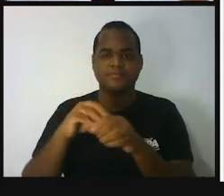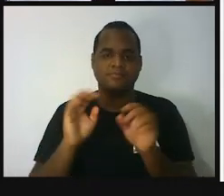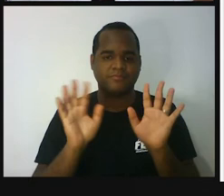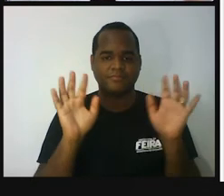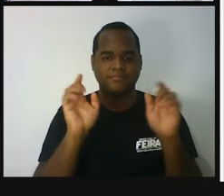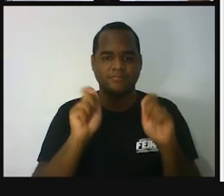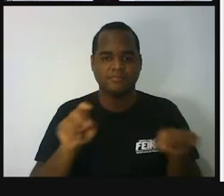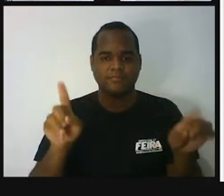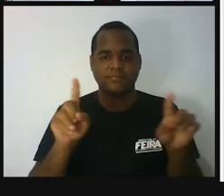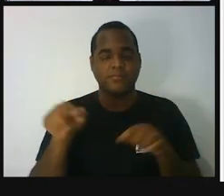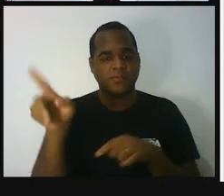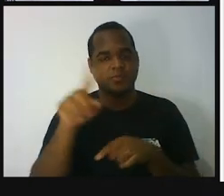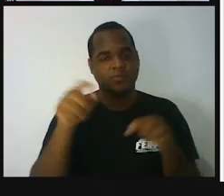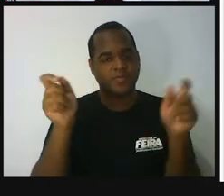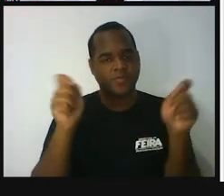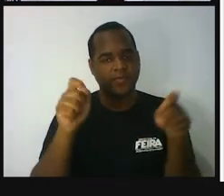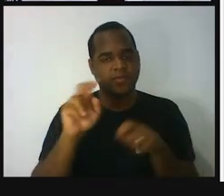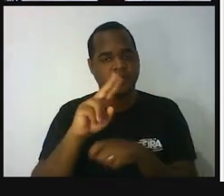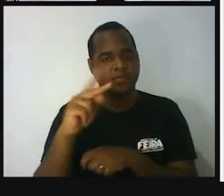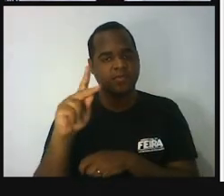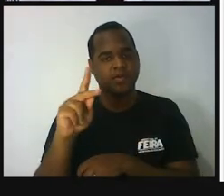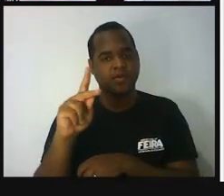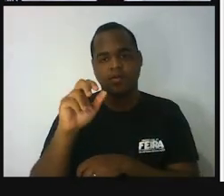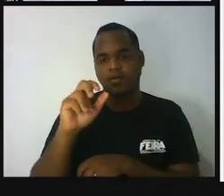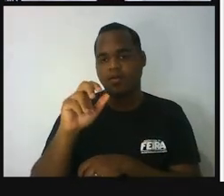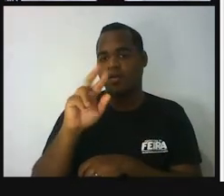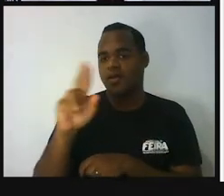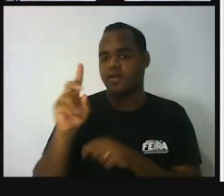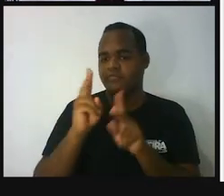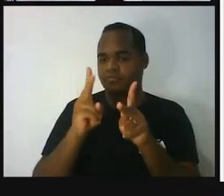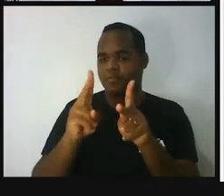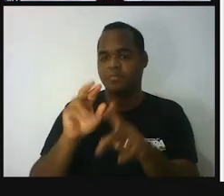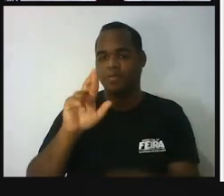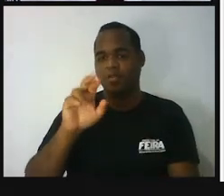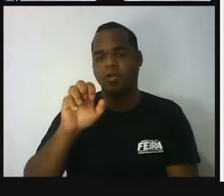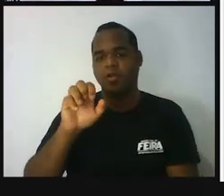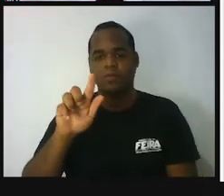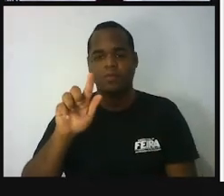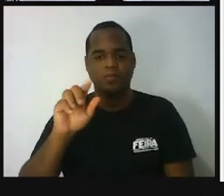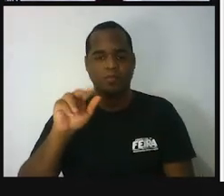A gente já pode dizer que o polígono não é regular. Então, vamos escrever isso, não é